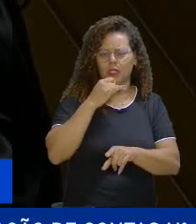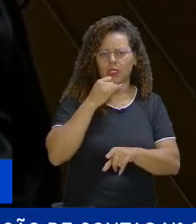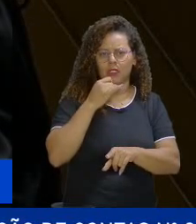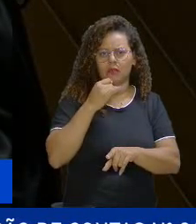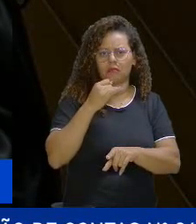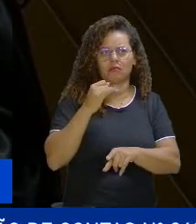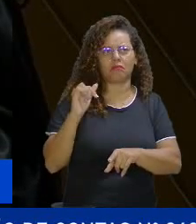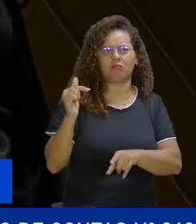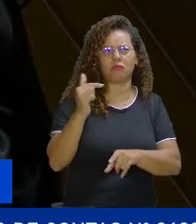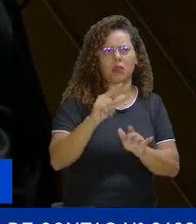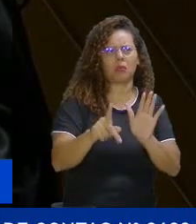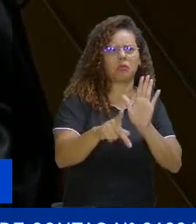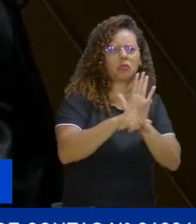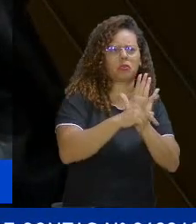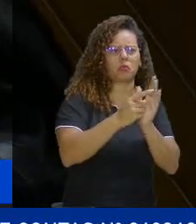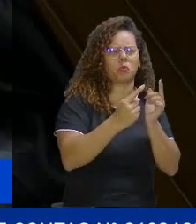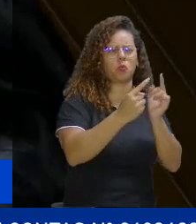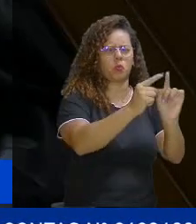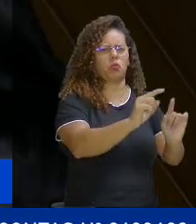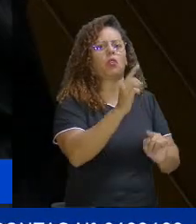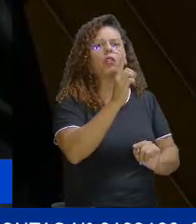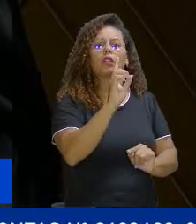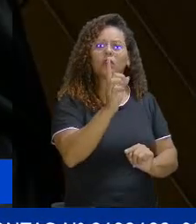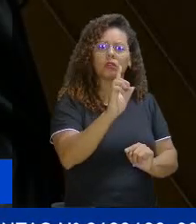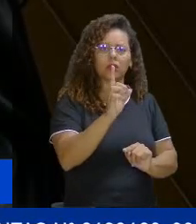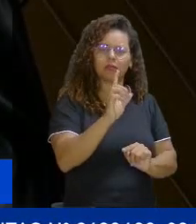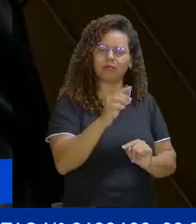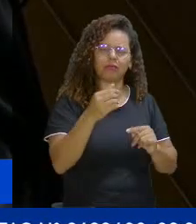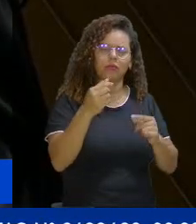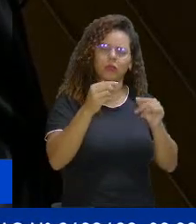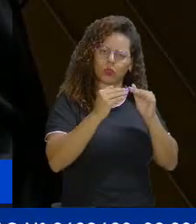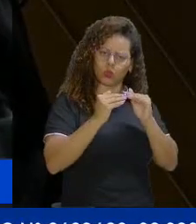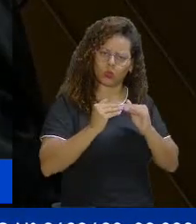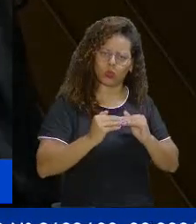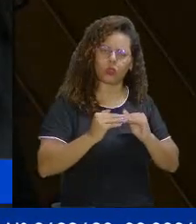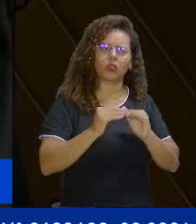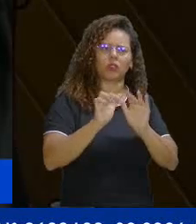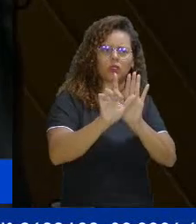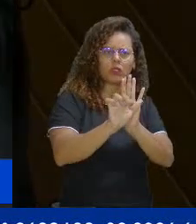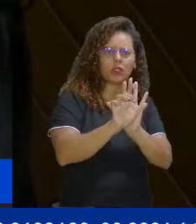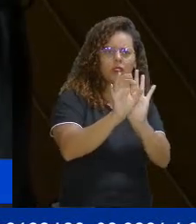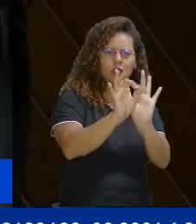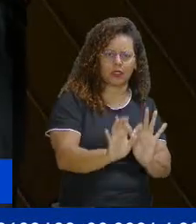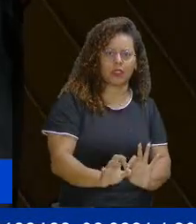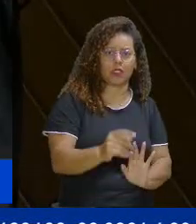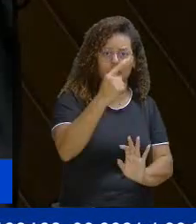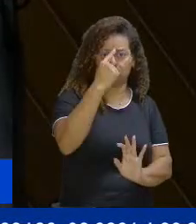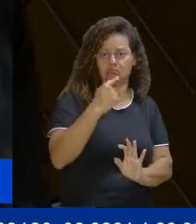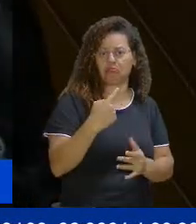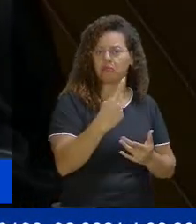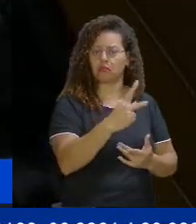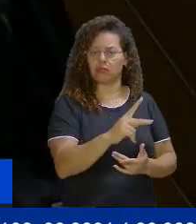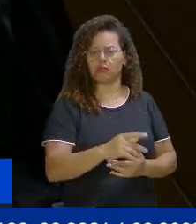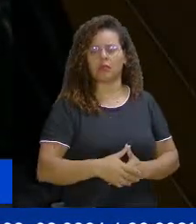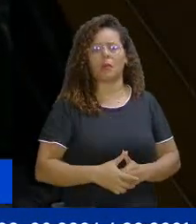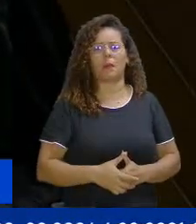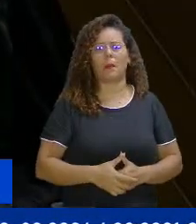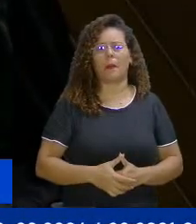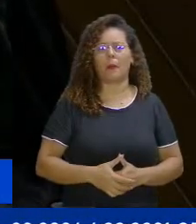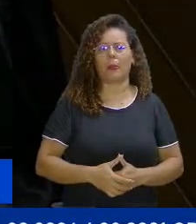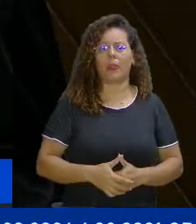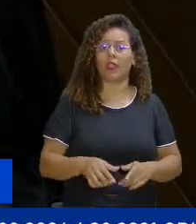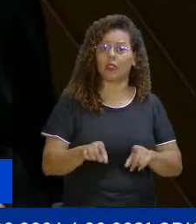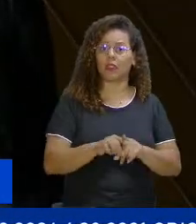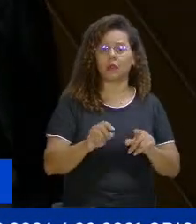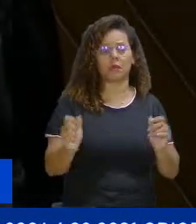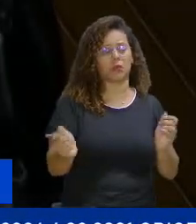não há afronta ao princípio da economicidade nem ao da moralidade, pois o gasto com publicidade está regular. Conforme